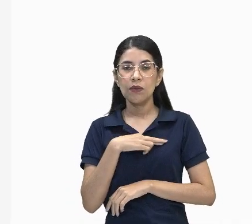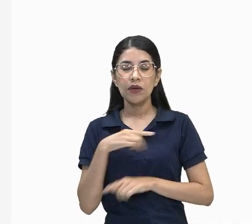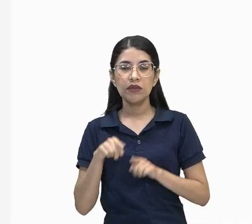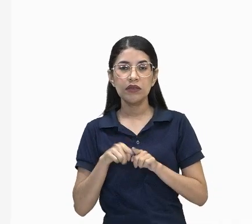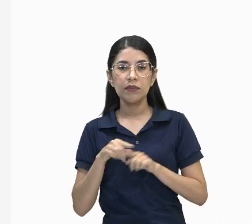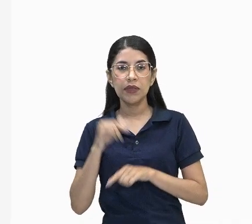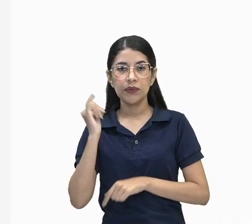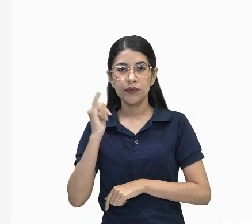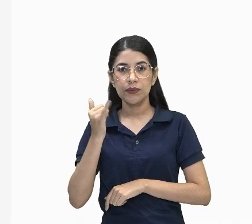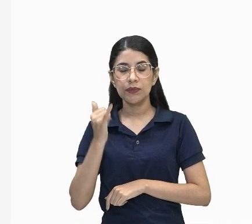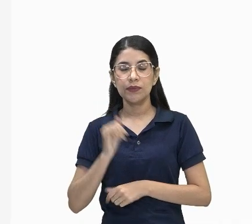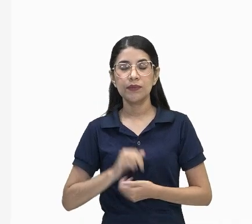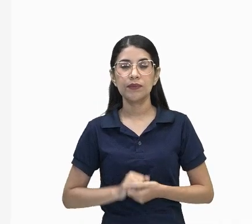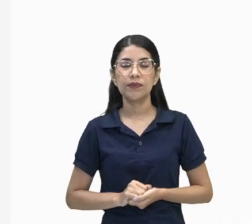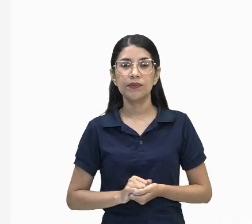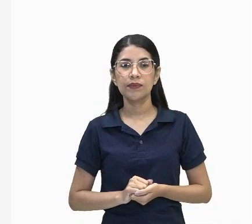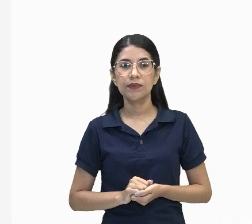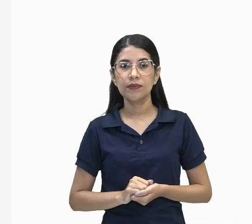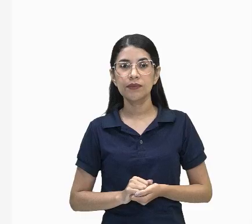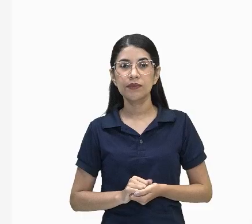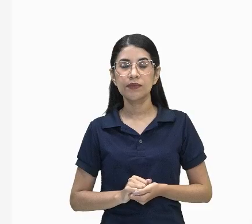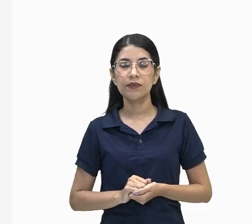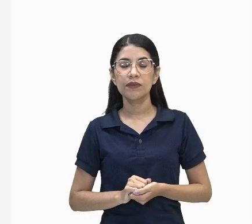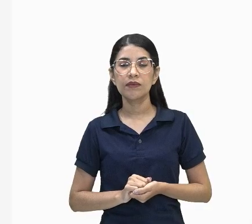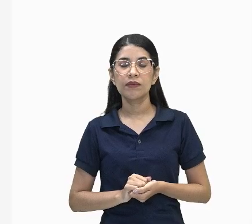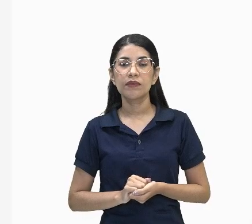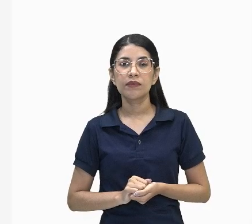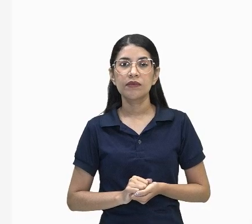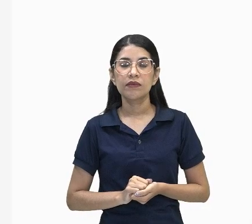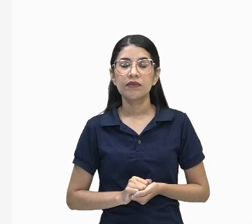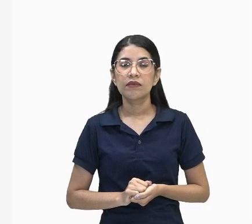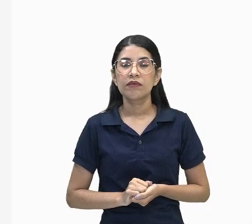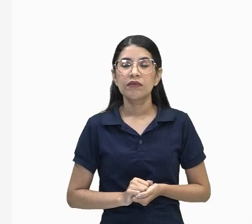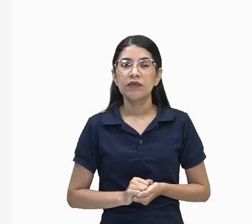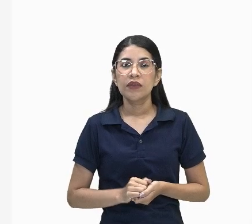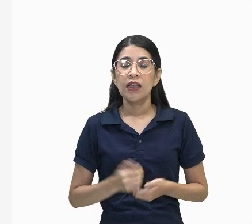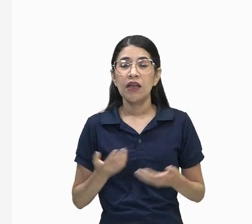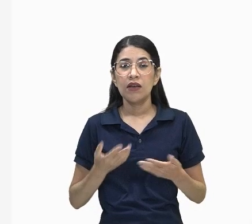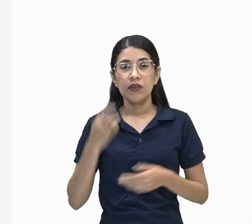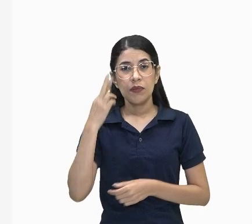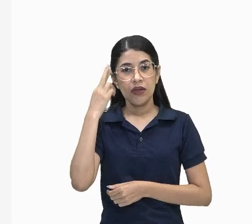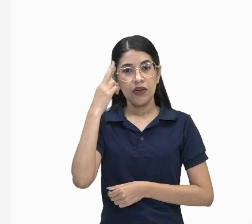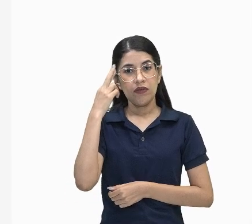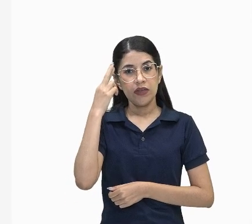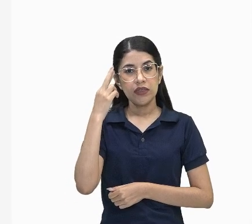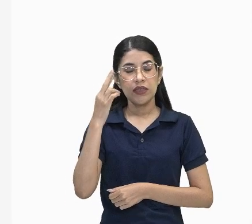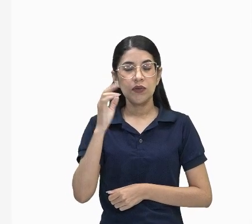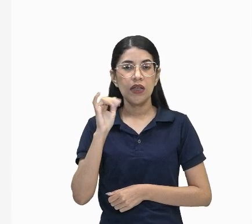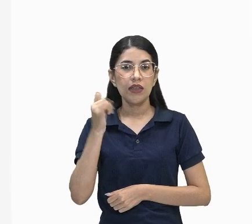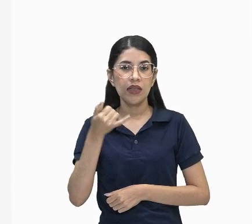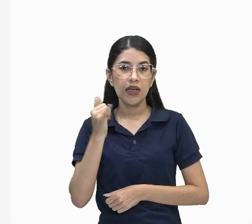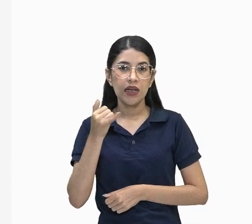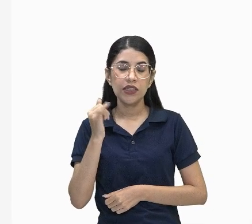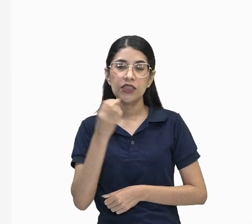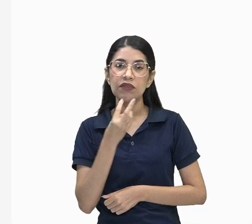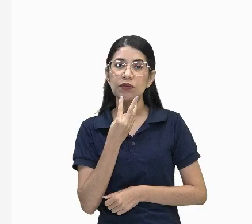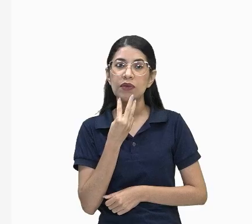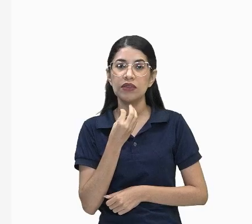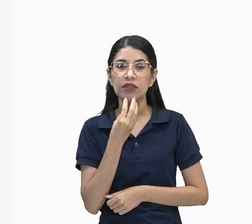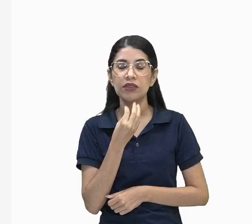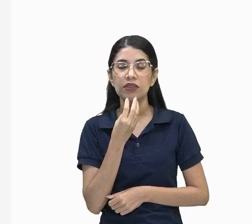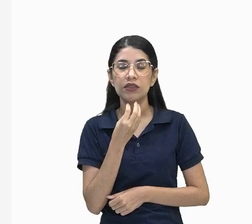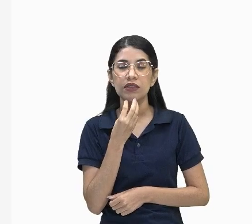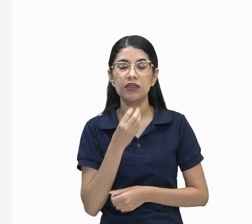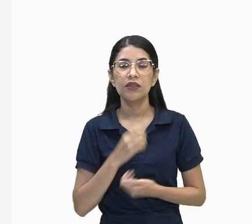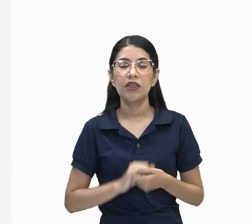contos. Seguindo, nós temos então essa reflexão na narrativa machadiana, né,